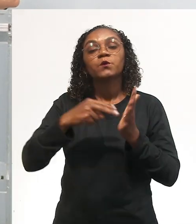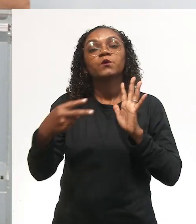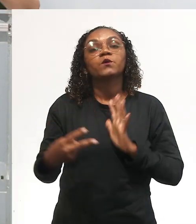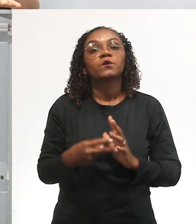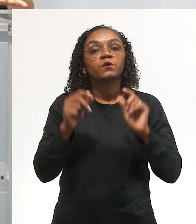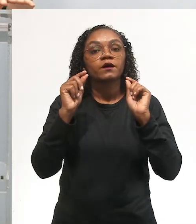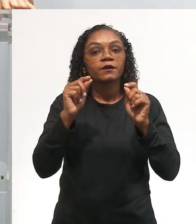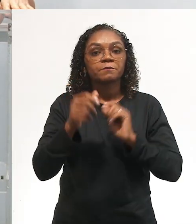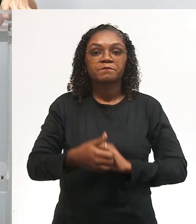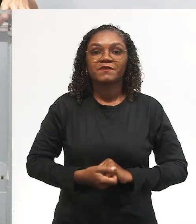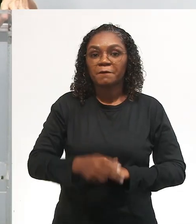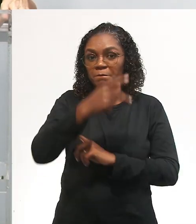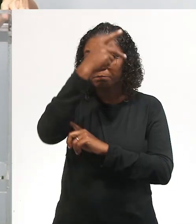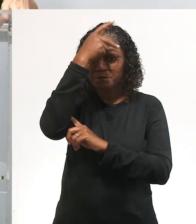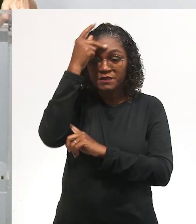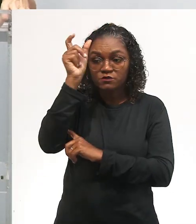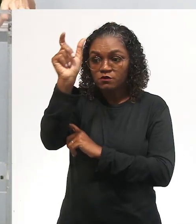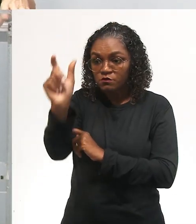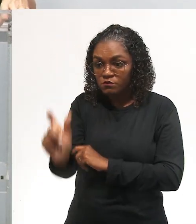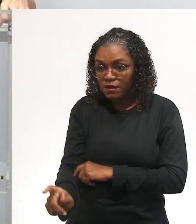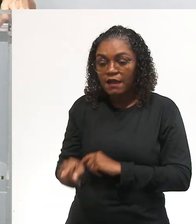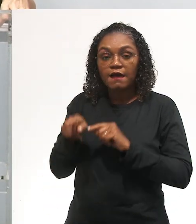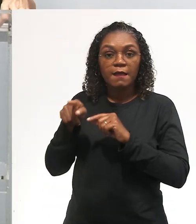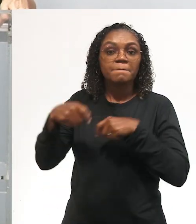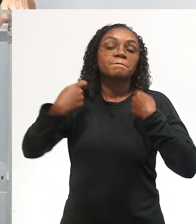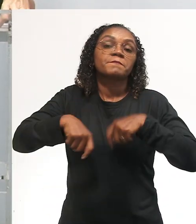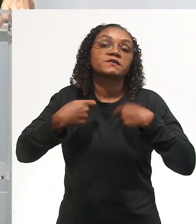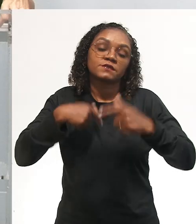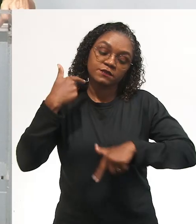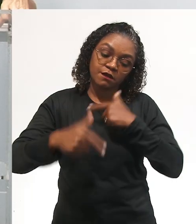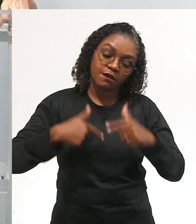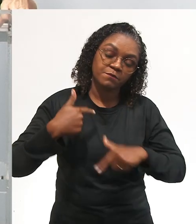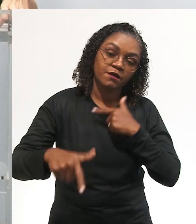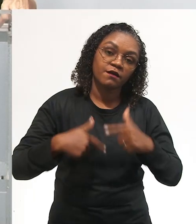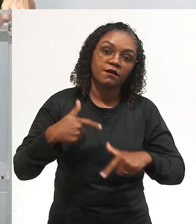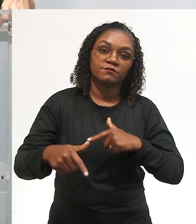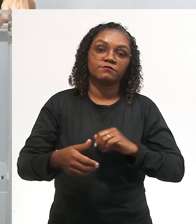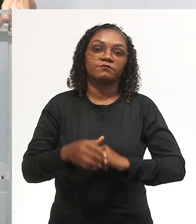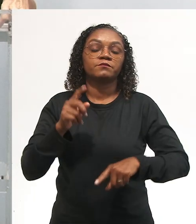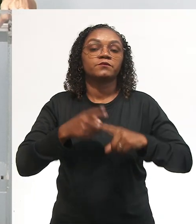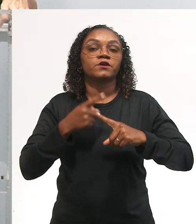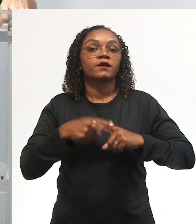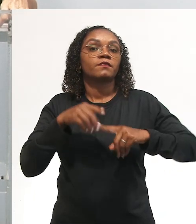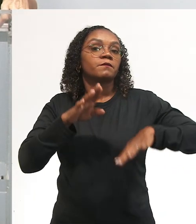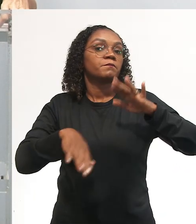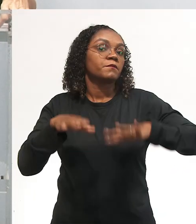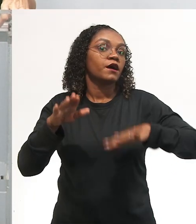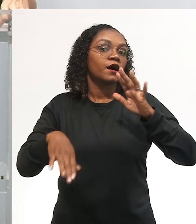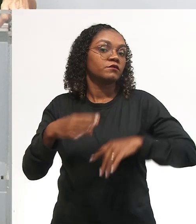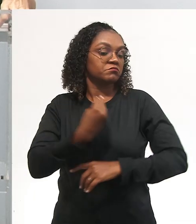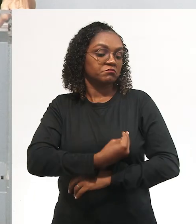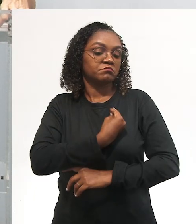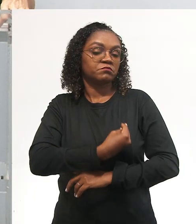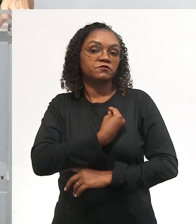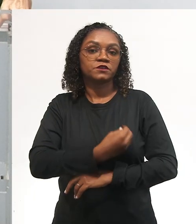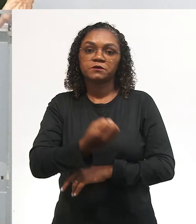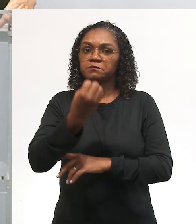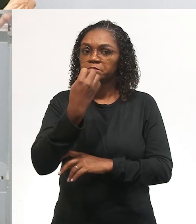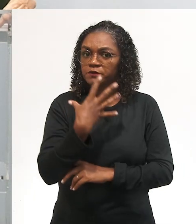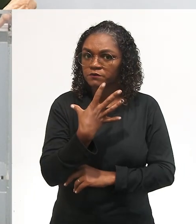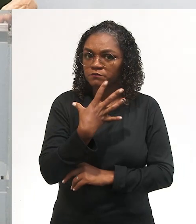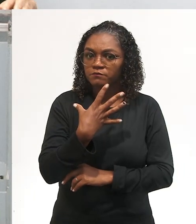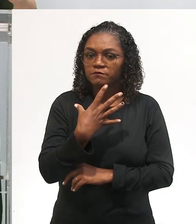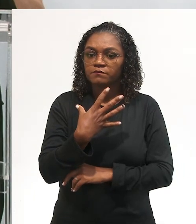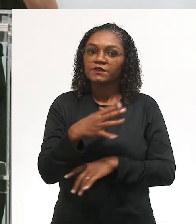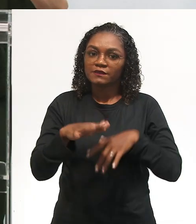trabalho e esse trabalho o sustenta, o mantém, ou dá condições para que ele tenha uma